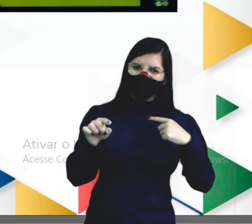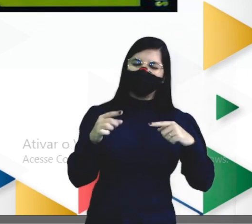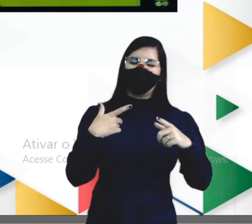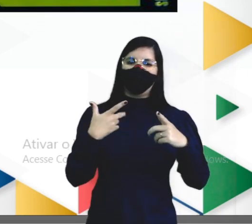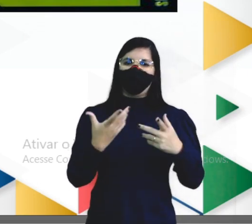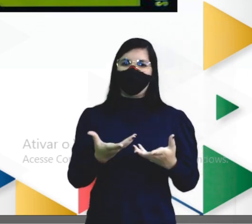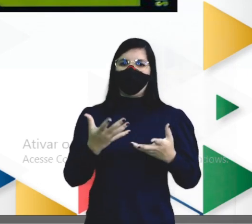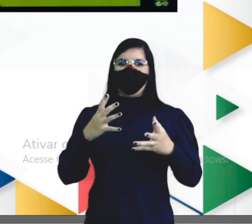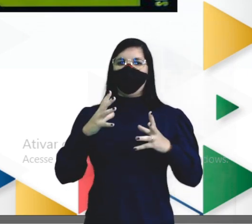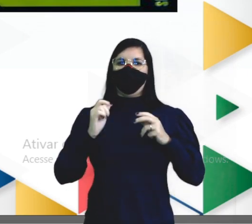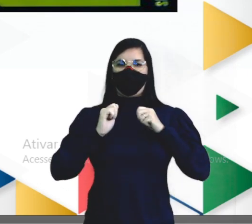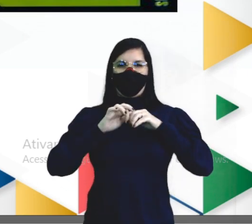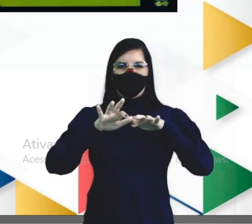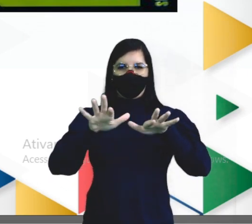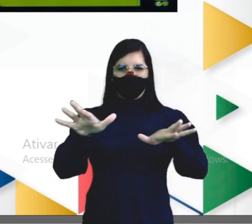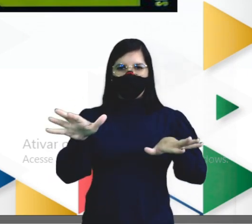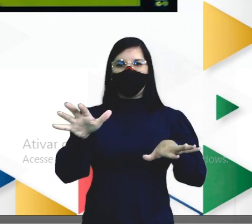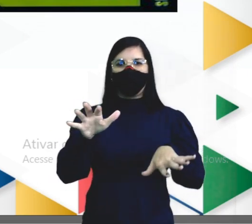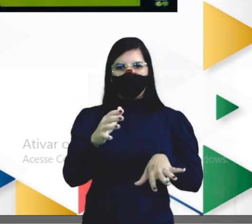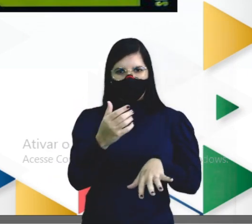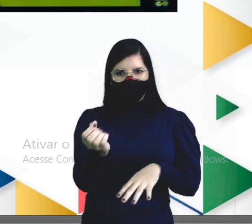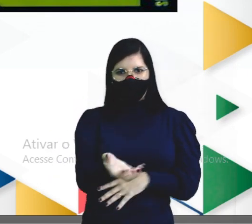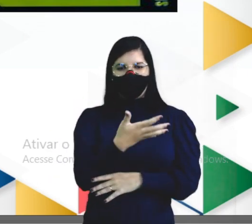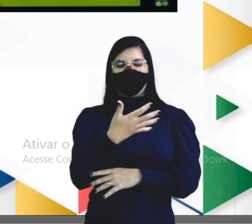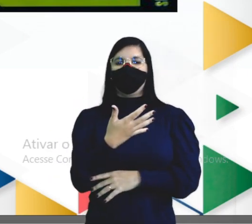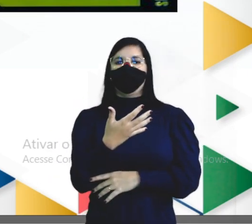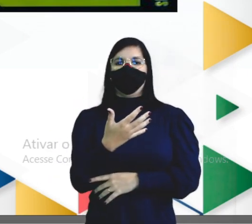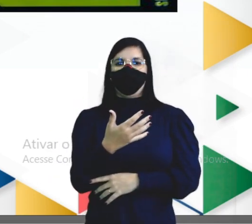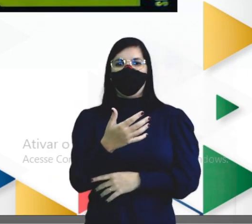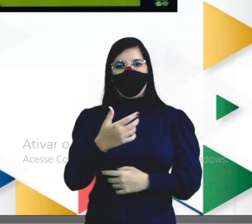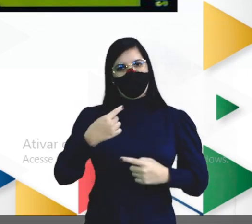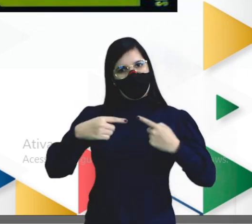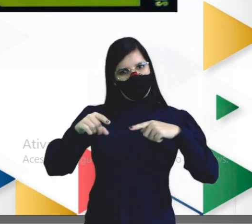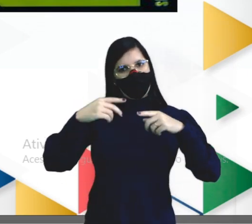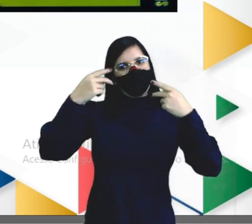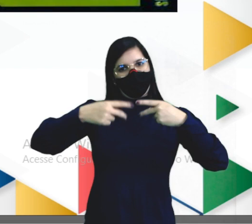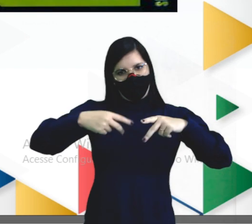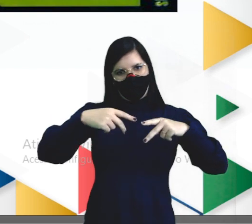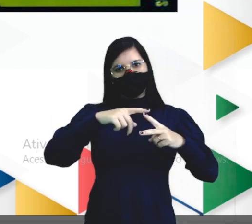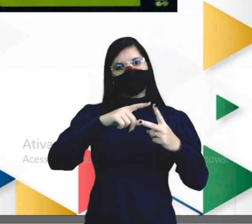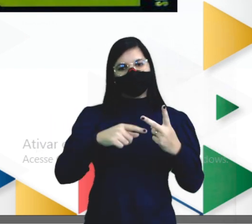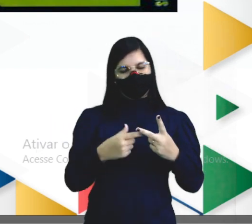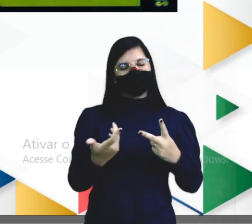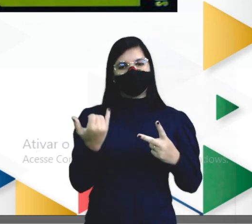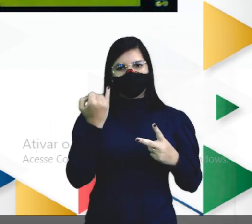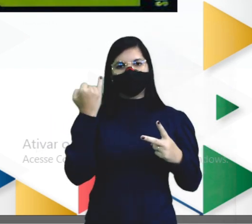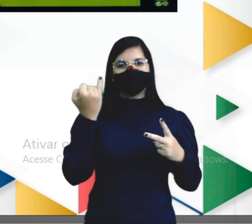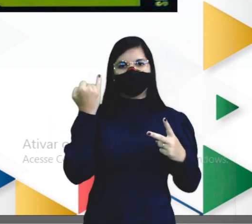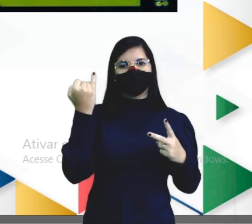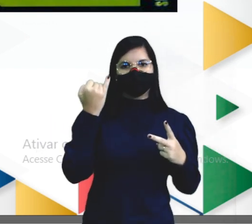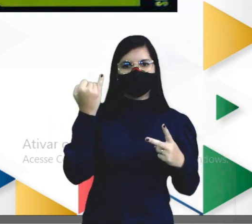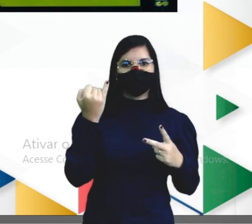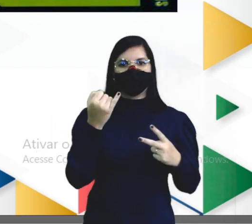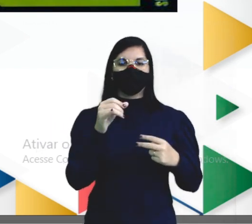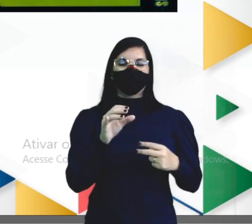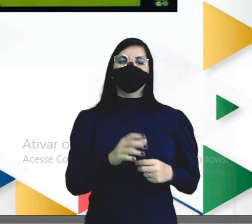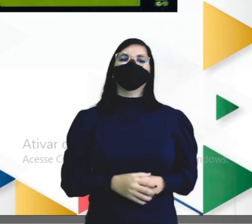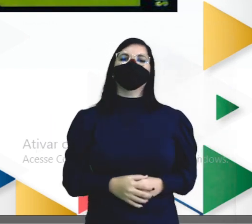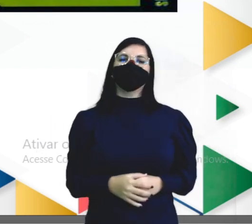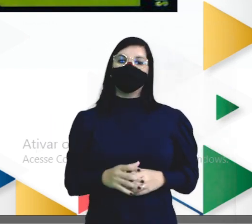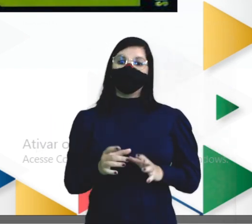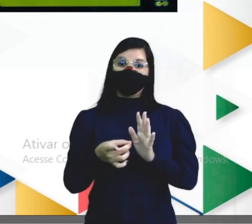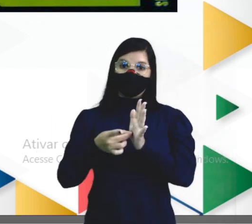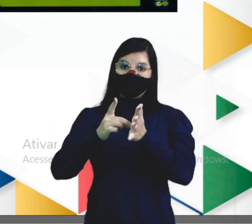outra dimensão, outra pegada com a musicalidade e genialidade da Tropicália. E